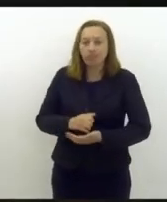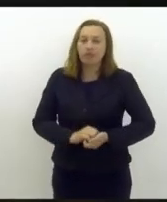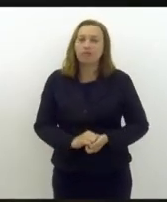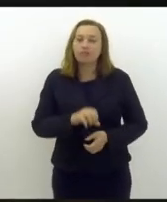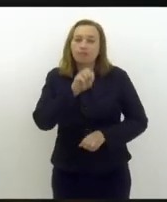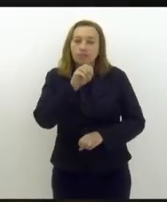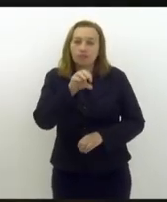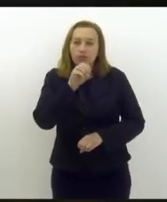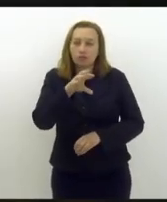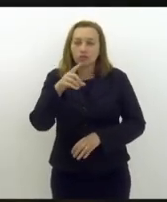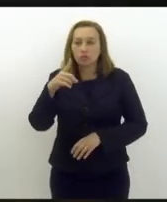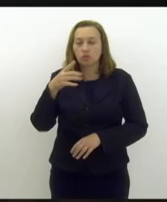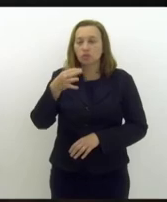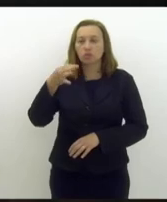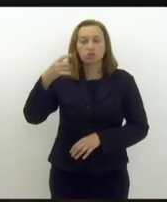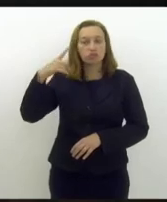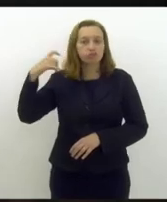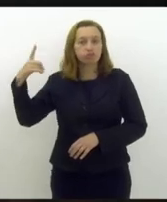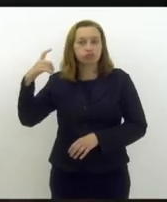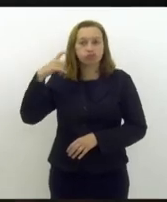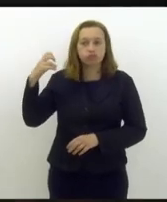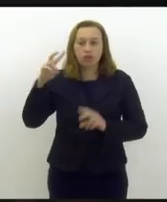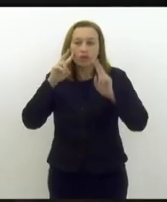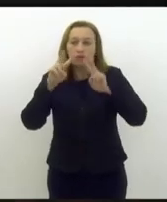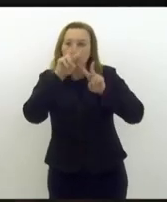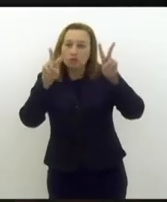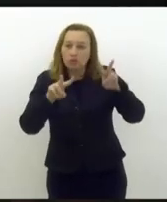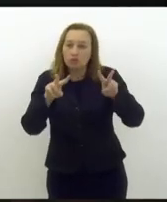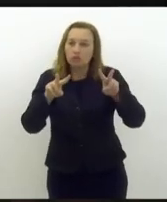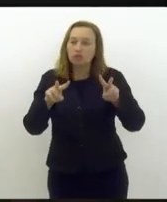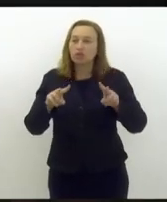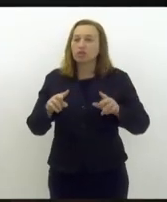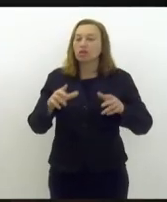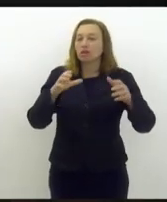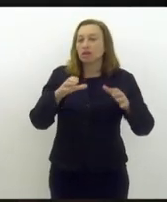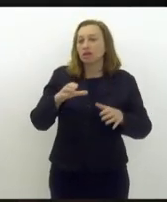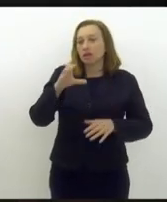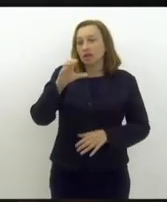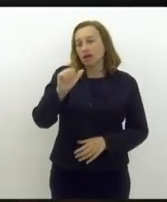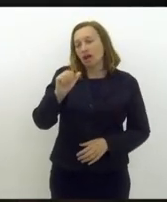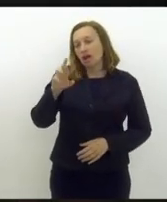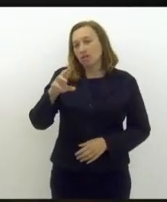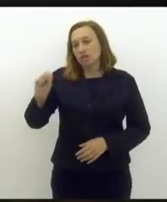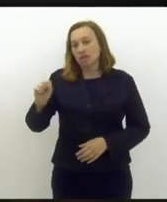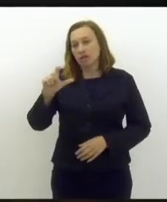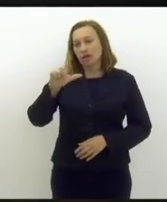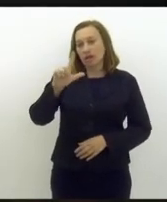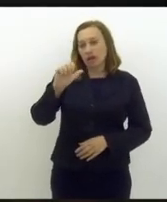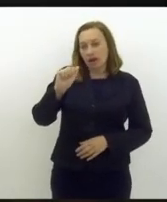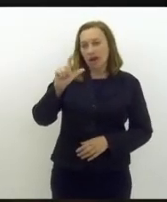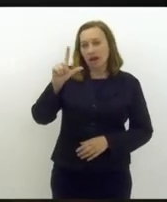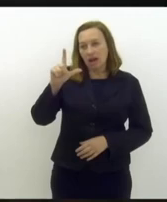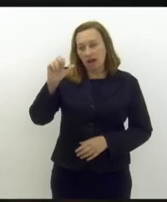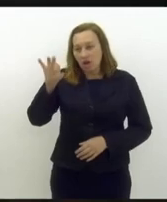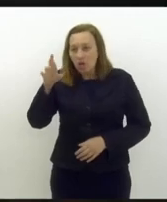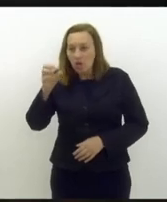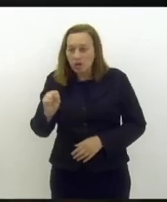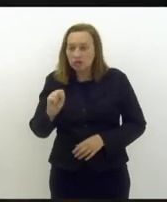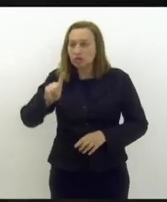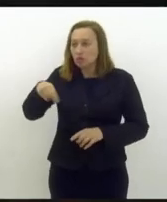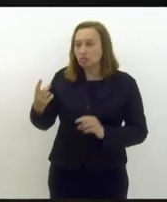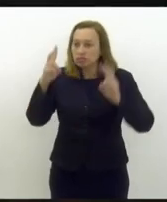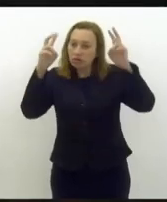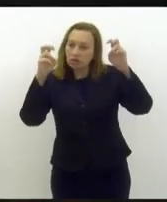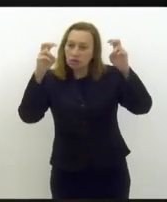sinalizadores sonoros e visuais em carros alegóricos e dá outros providências pareceres das comissões